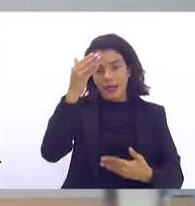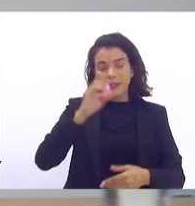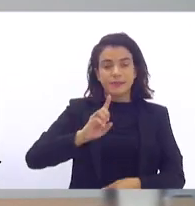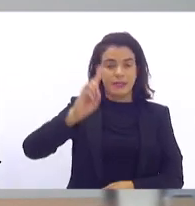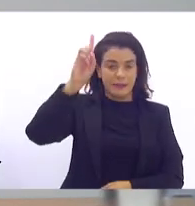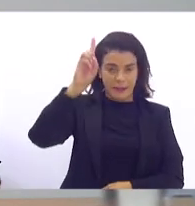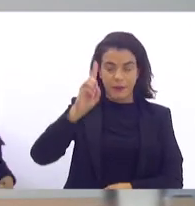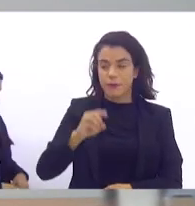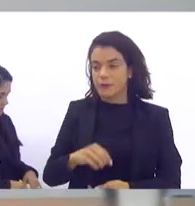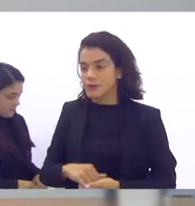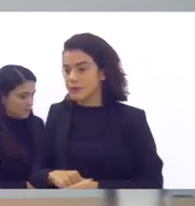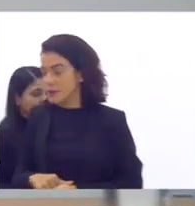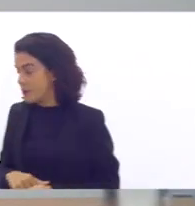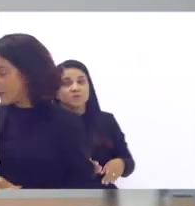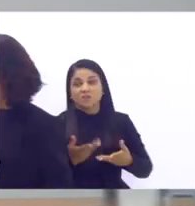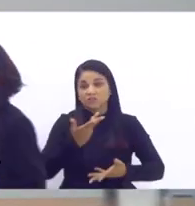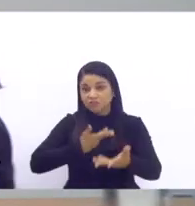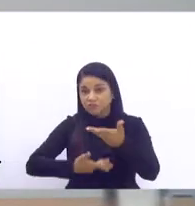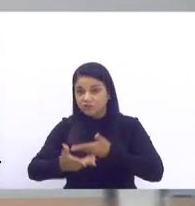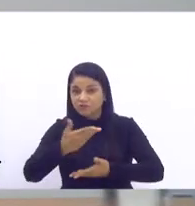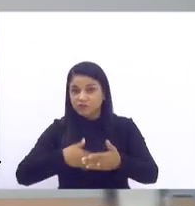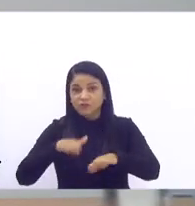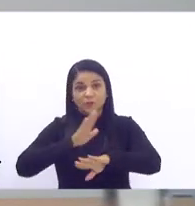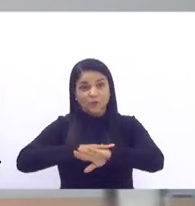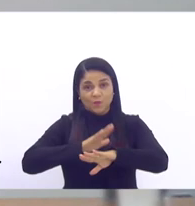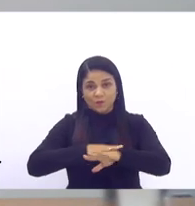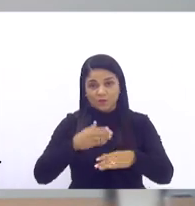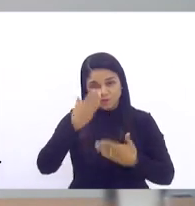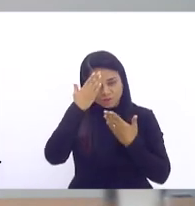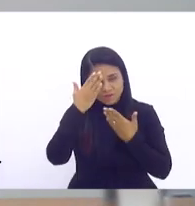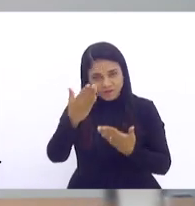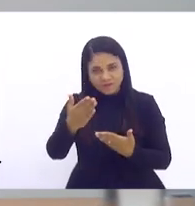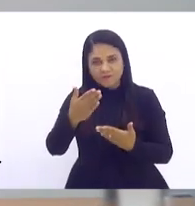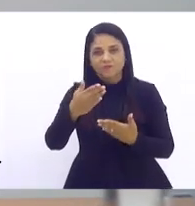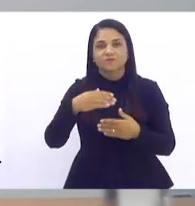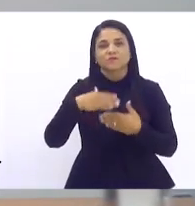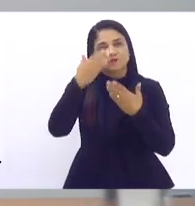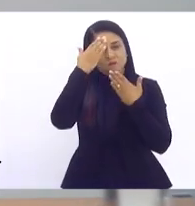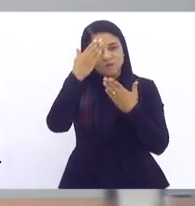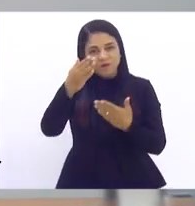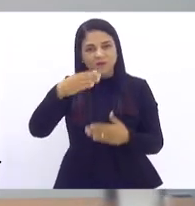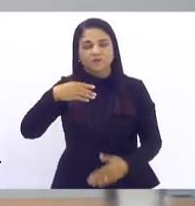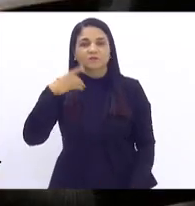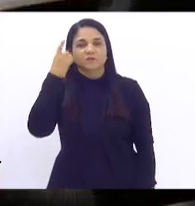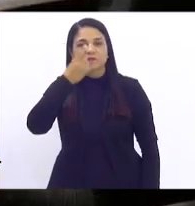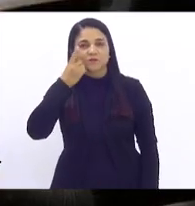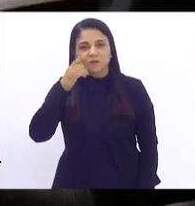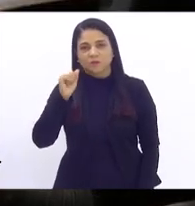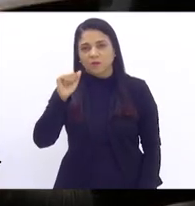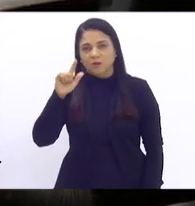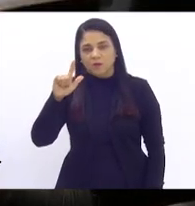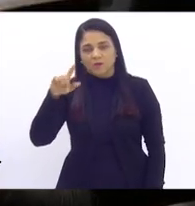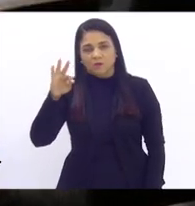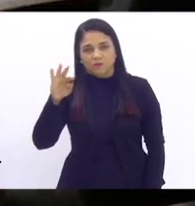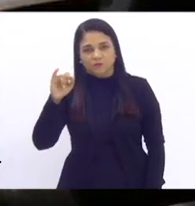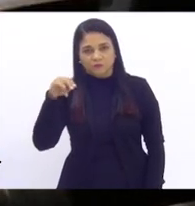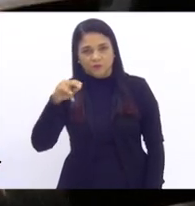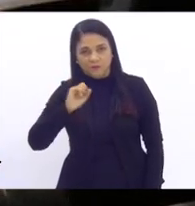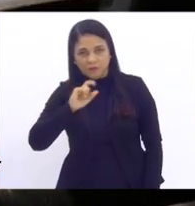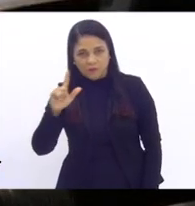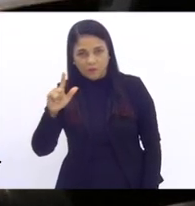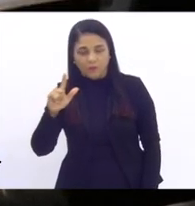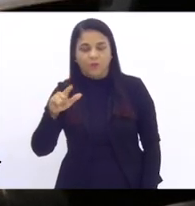muito a Deus a gente tá podendo dividir junto esse momento aqui muito obrigado André obrigado deputa Então vamos ouvir aí a